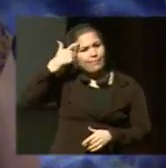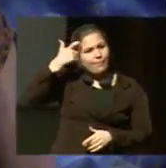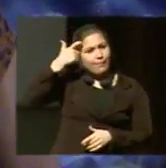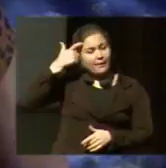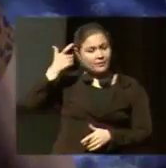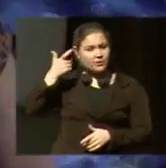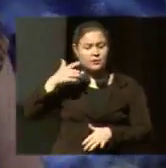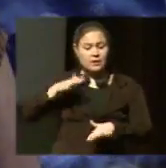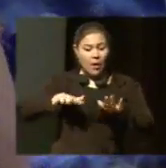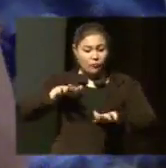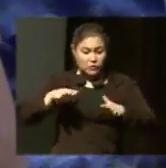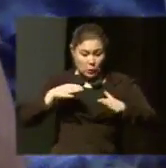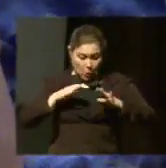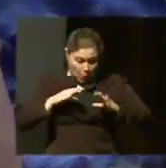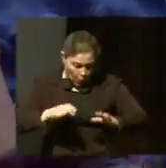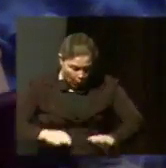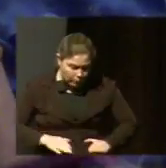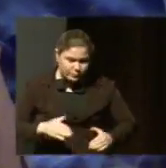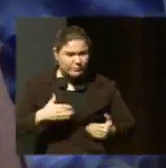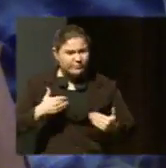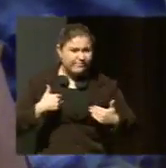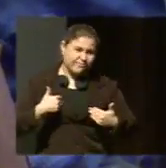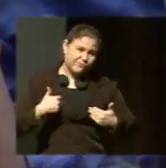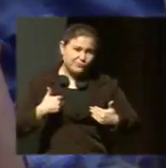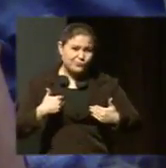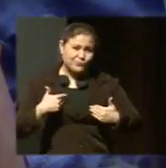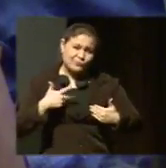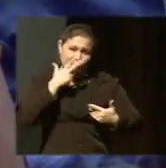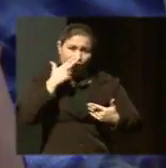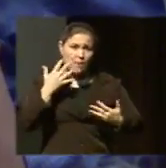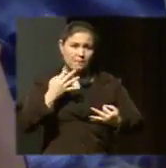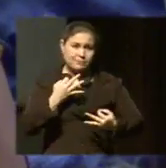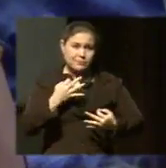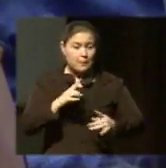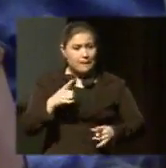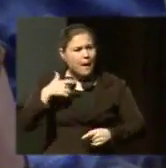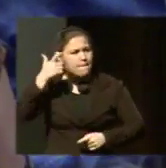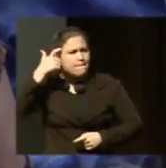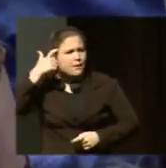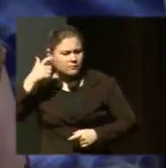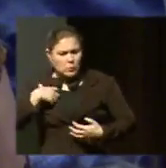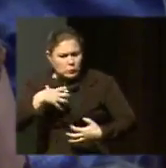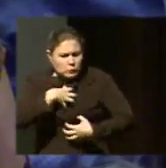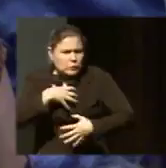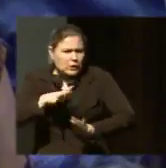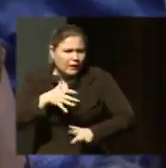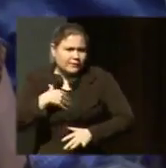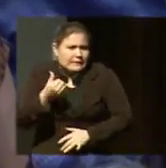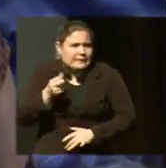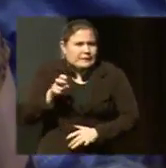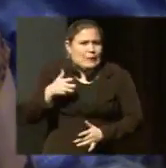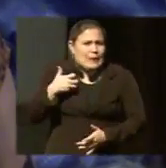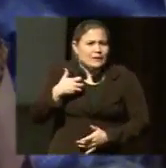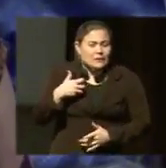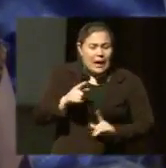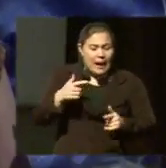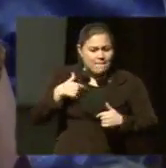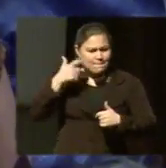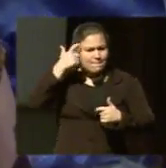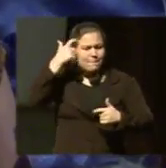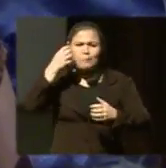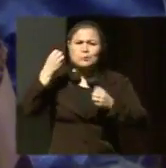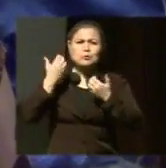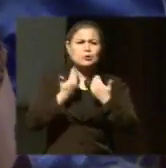Pode, às vezes, o corpo da gente não está muito, que você citar, mas a mente, eu também me sinto, eu já estou com 65, a minha mente é super